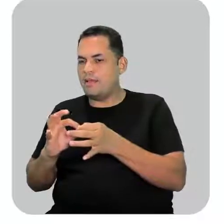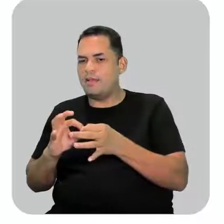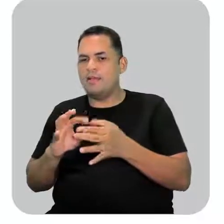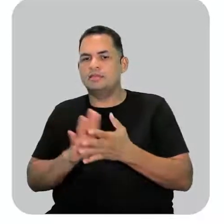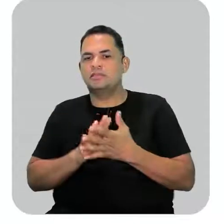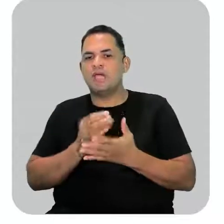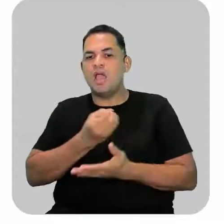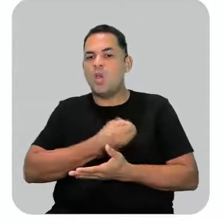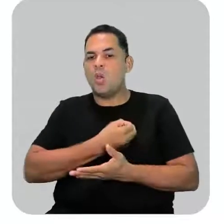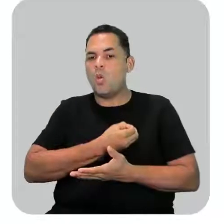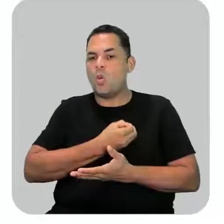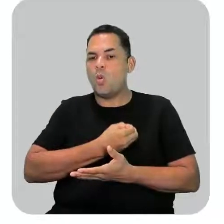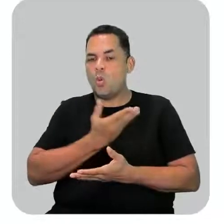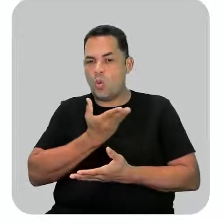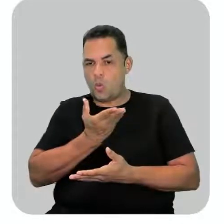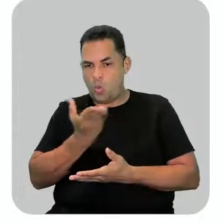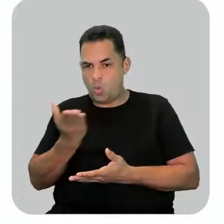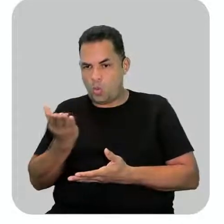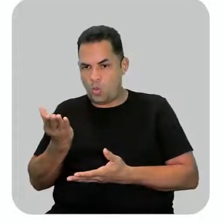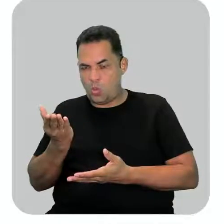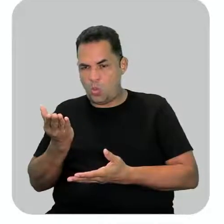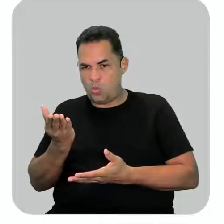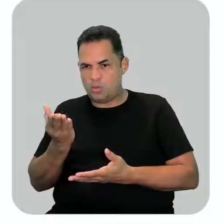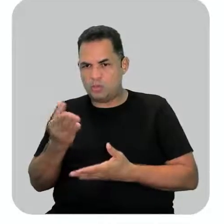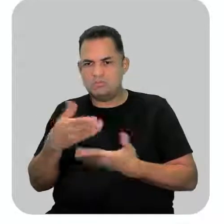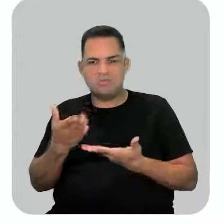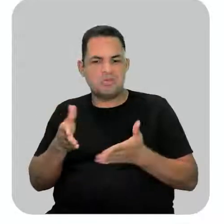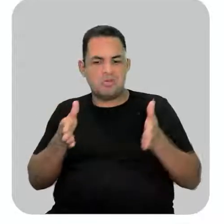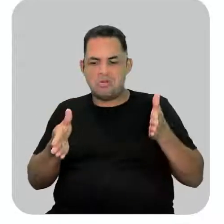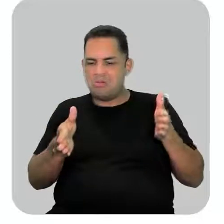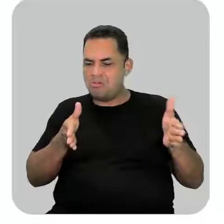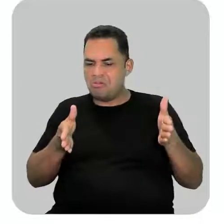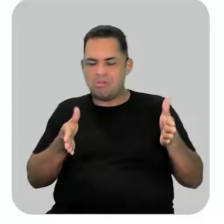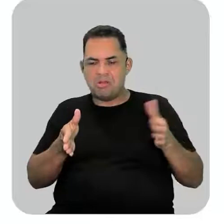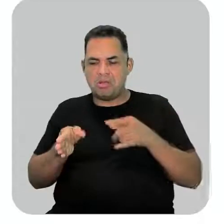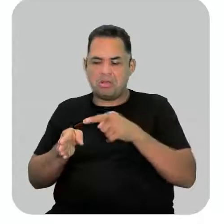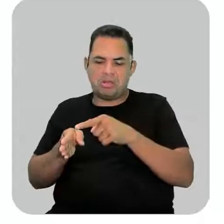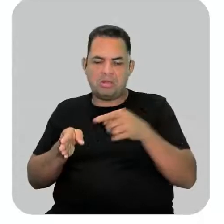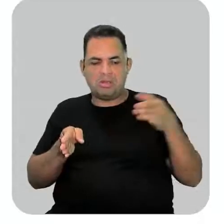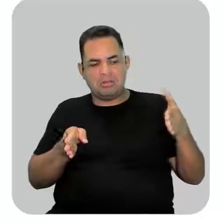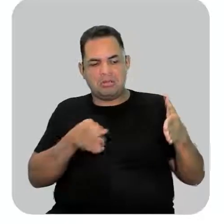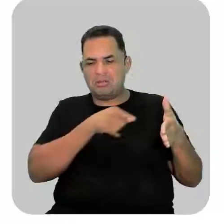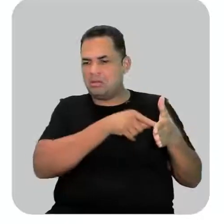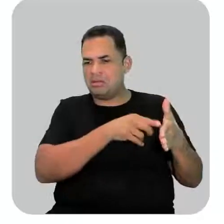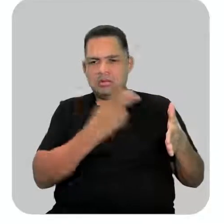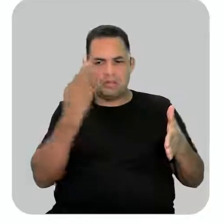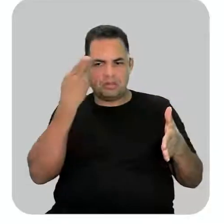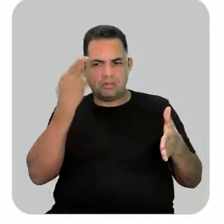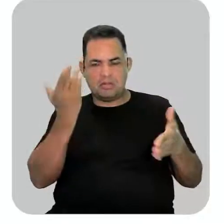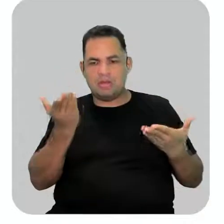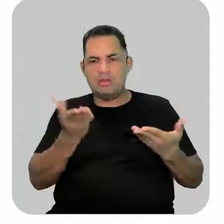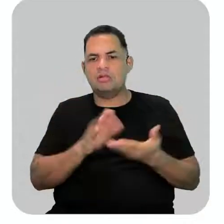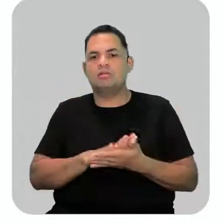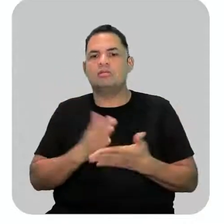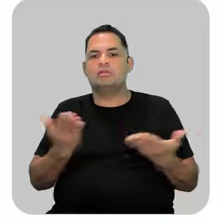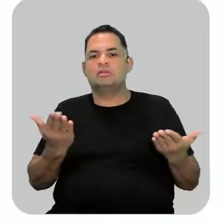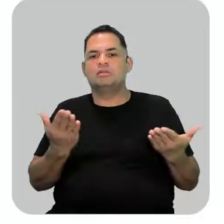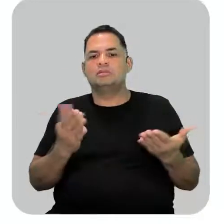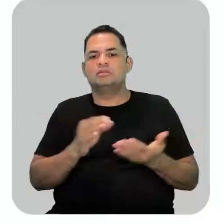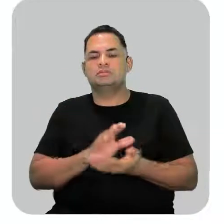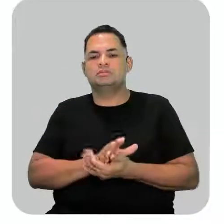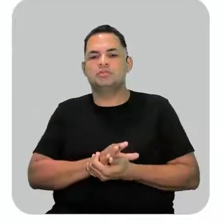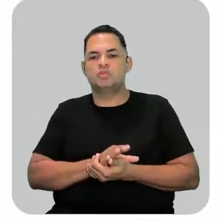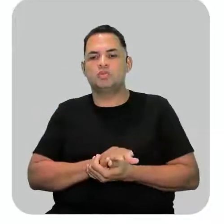vai numerar, nesse caso aqui, tanto faz qual extremidade você vai começar. E no meio do nome, entre o nome